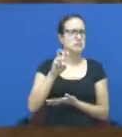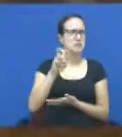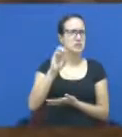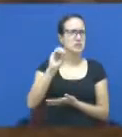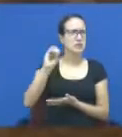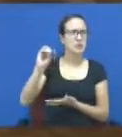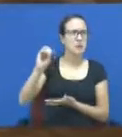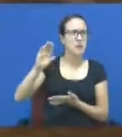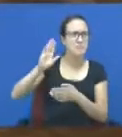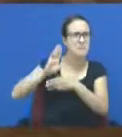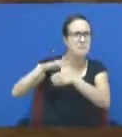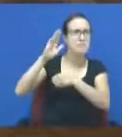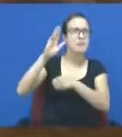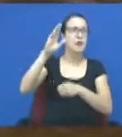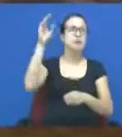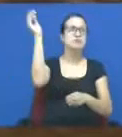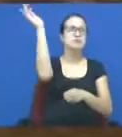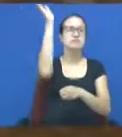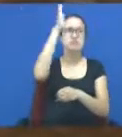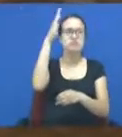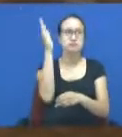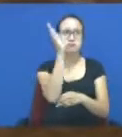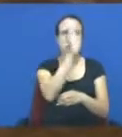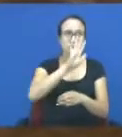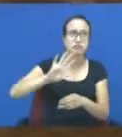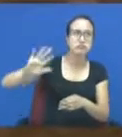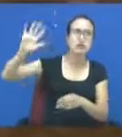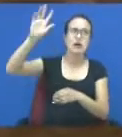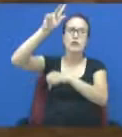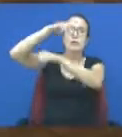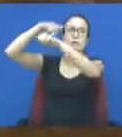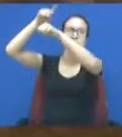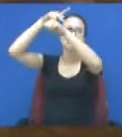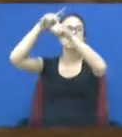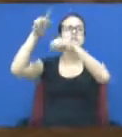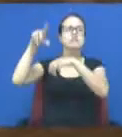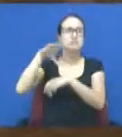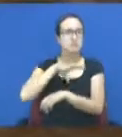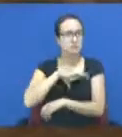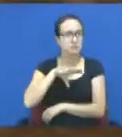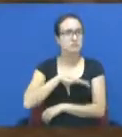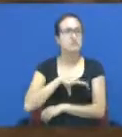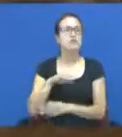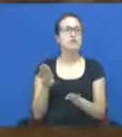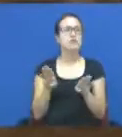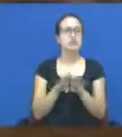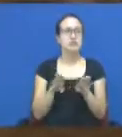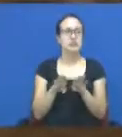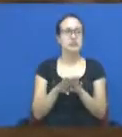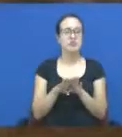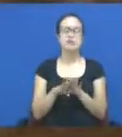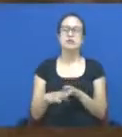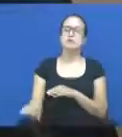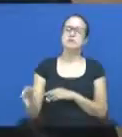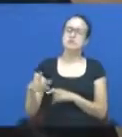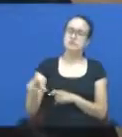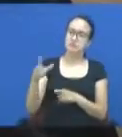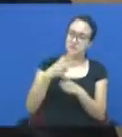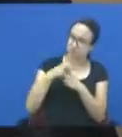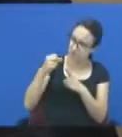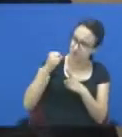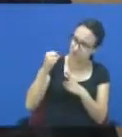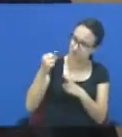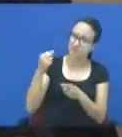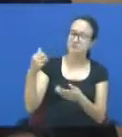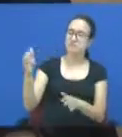até de Portugal. Eu tive a honra de ser do júri desse prêmio de poesia e quero agradecer muito ao Paulinho por ter trazido